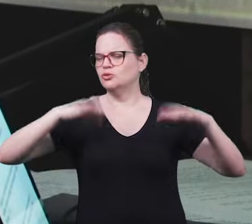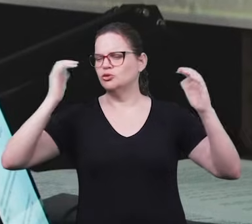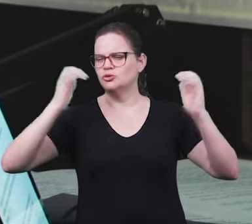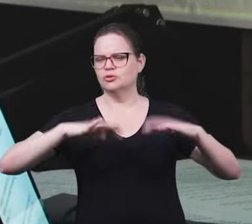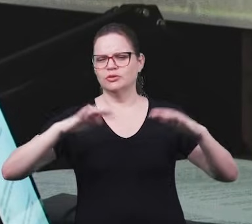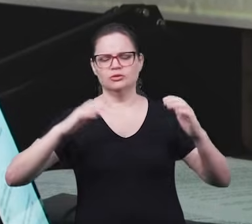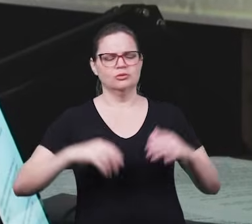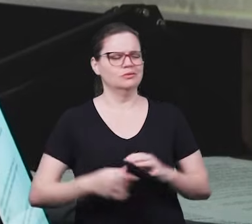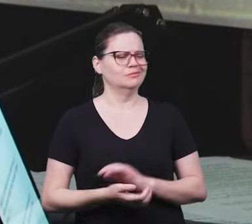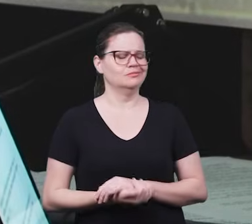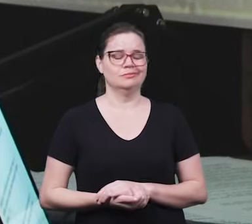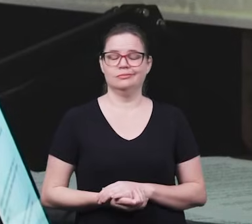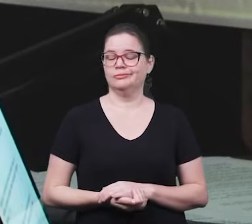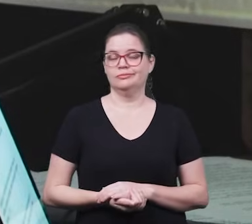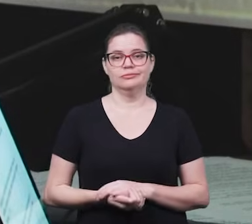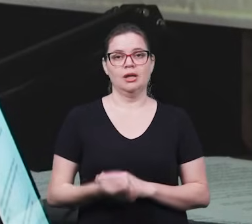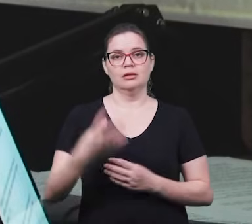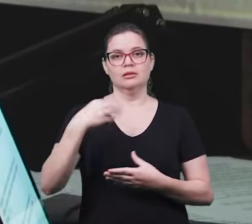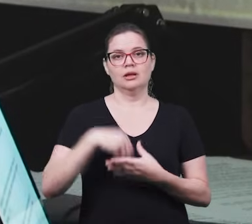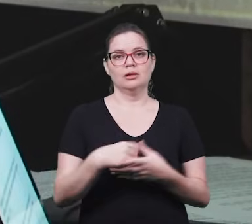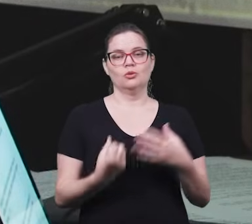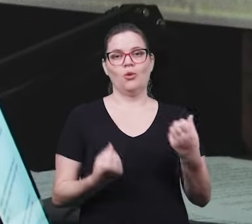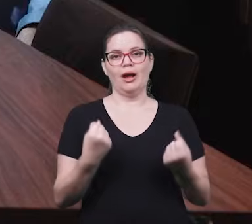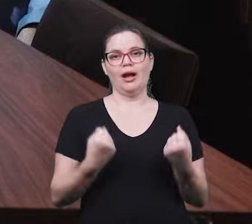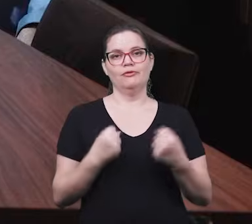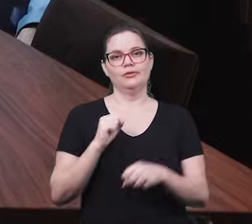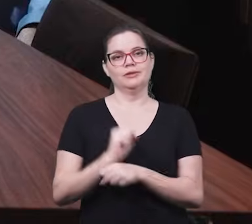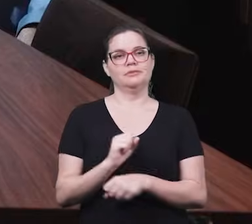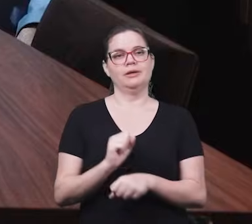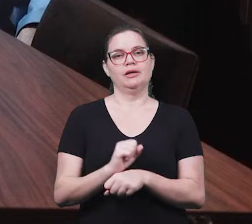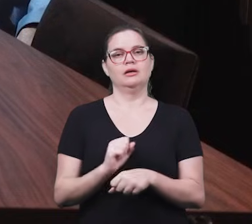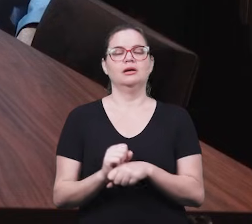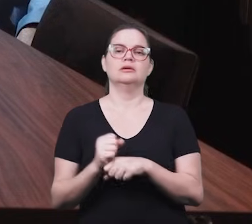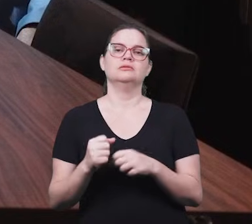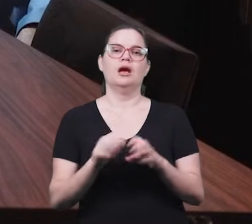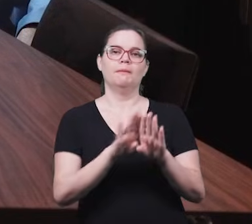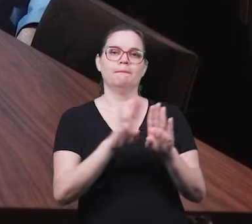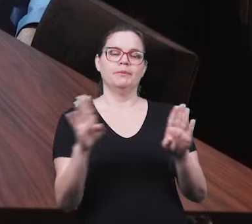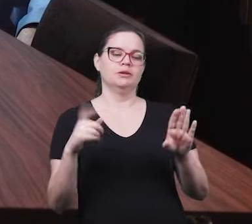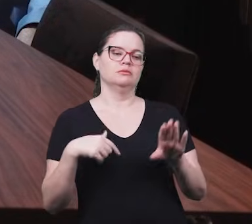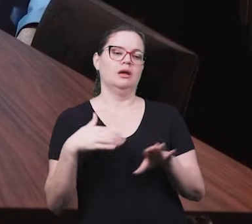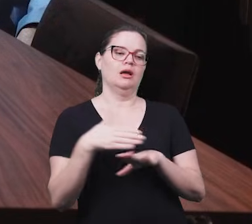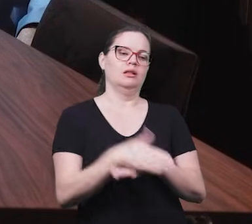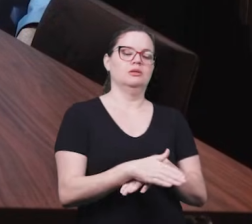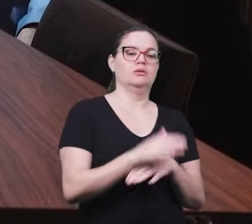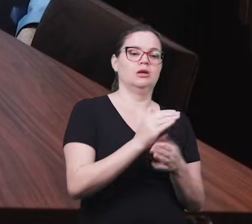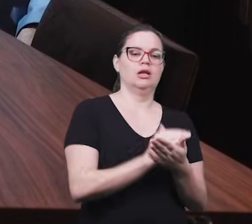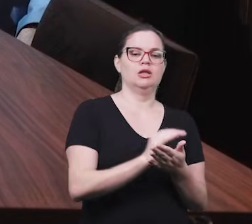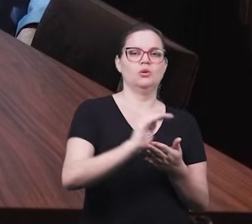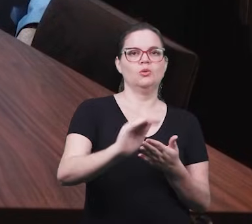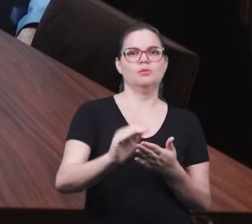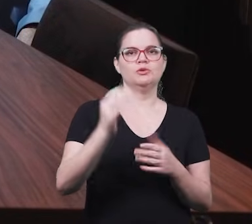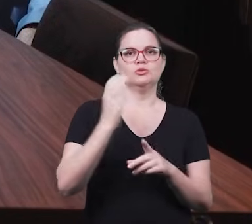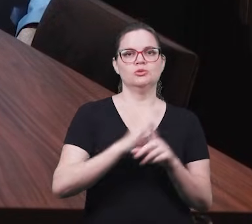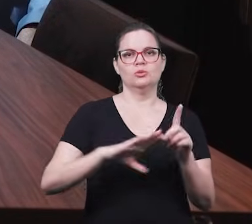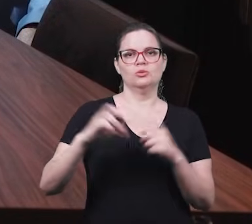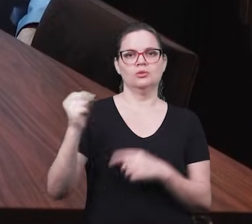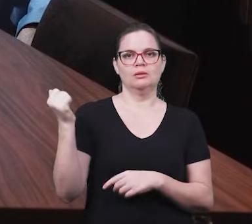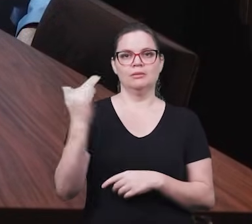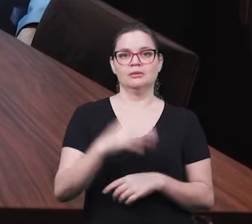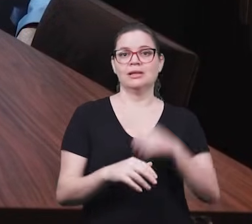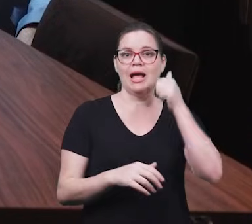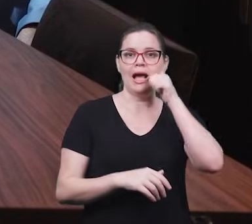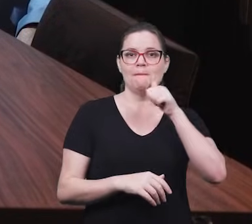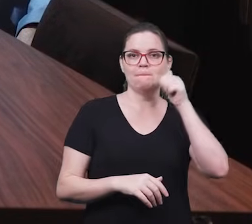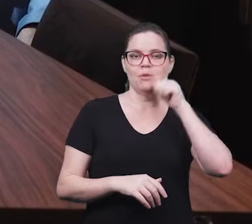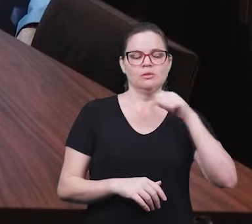ele falou, pronto, acabou. Ficou ali dentro do carro esperando, entrou, quando começou a madrugada, que ele olhou para trás, a moça